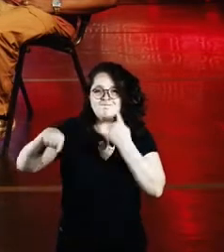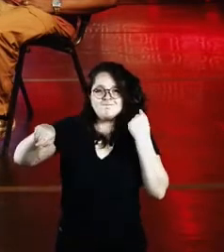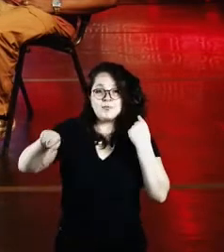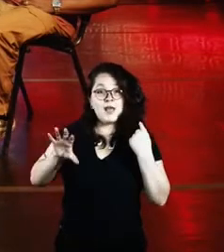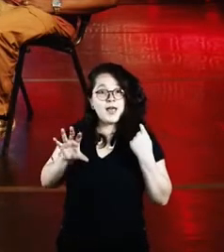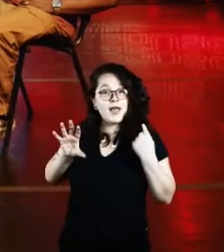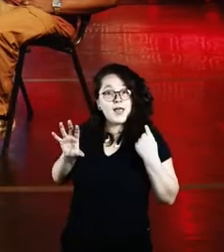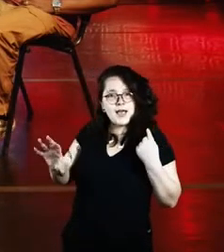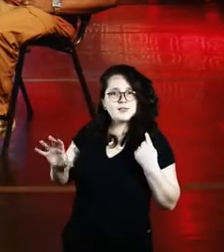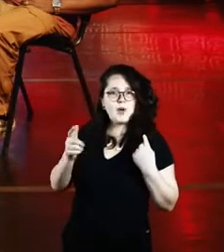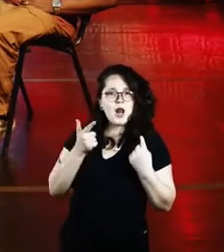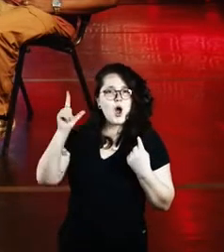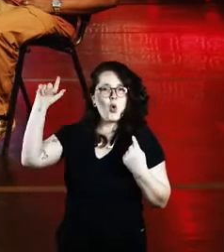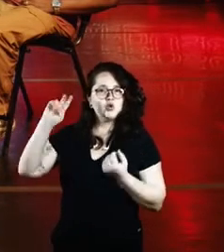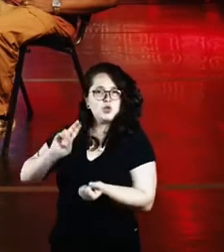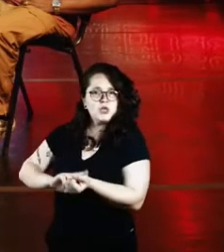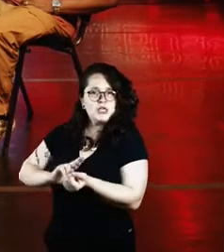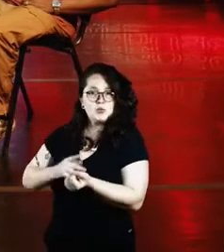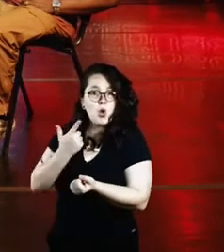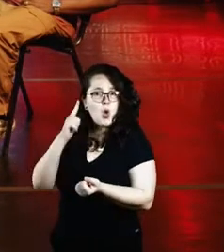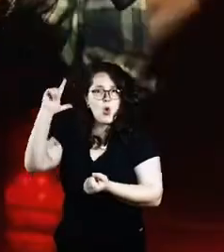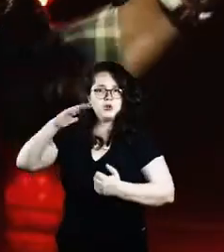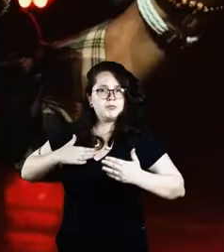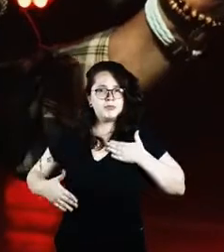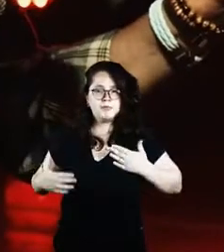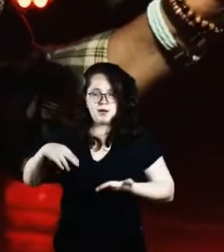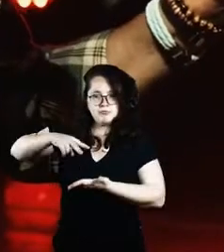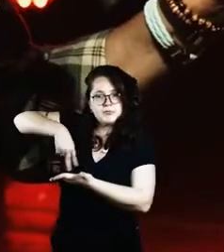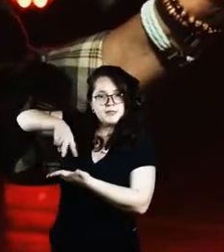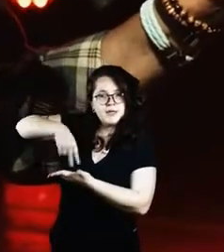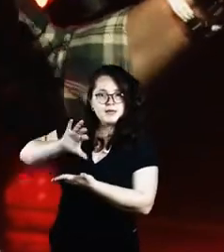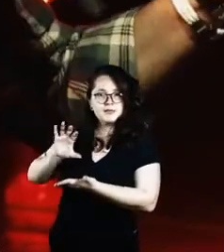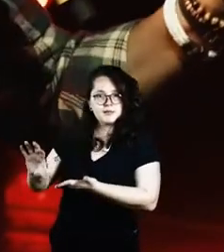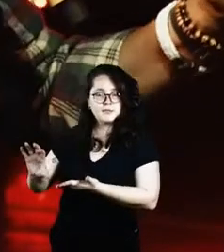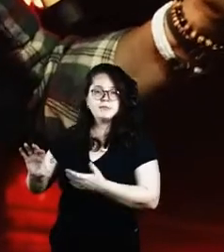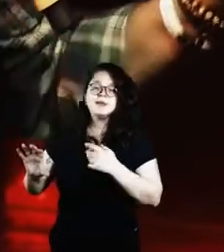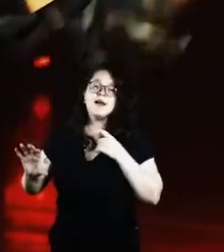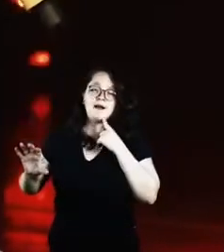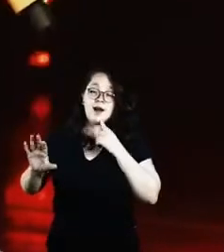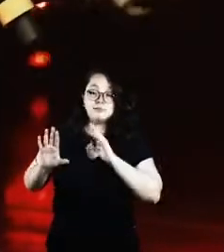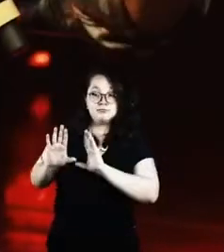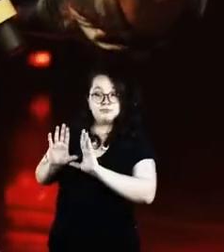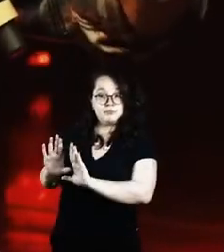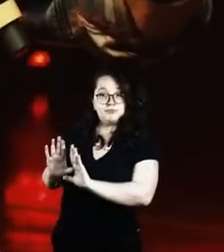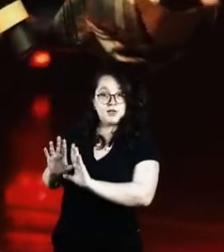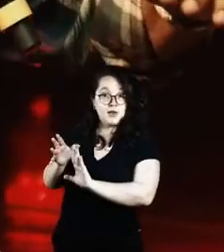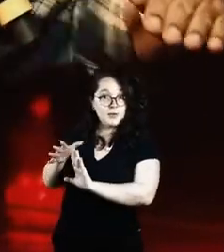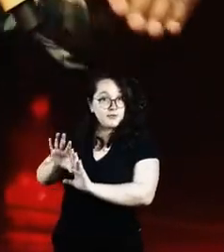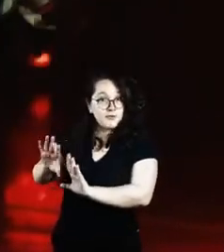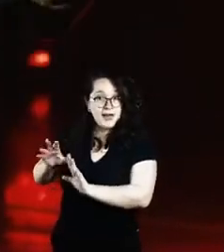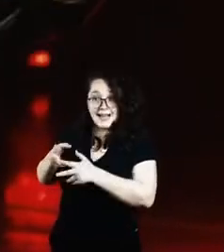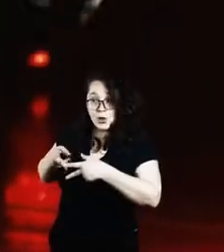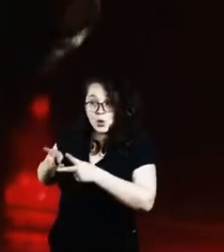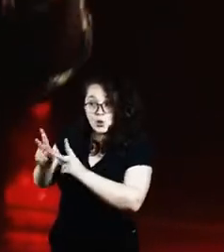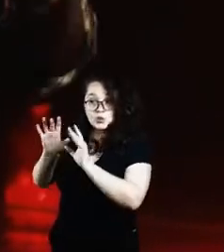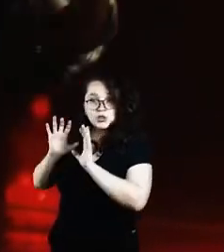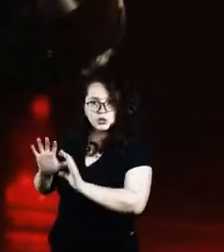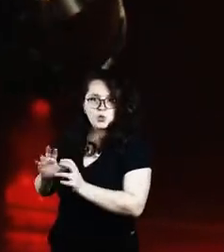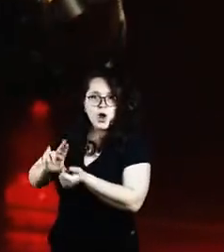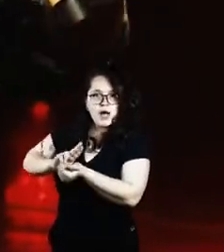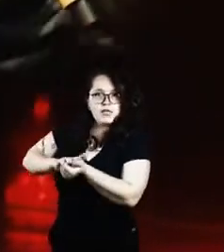de outros pessoal. Então o que tinha que acontecer? A Chic Show sair e fazer aquele ritmo, e